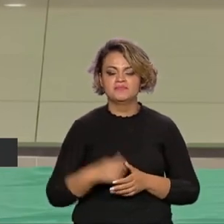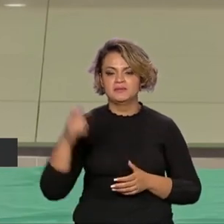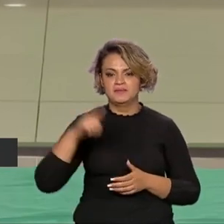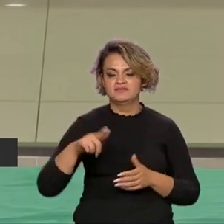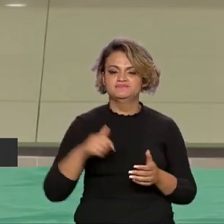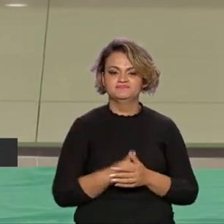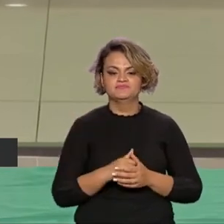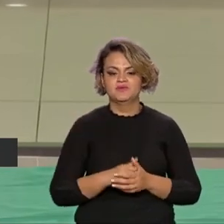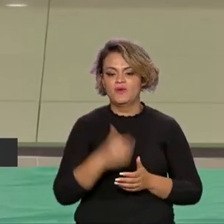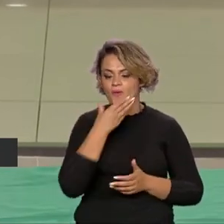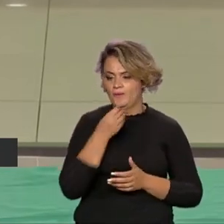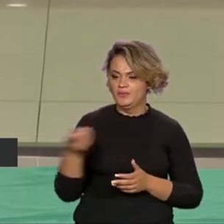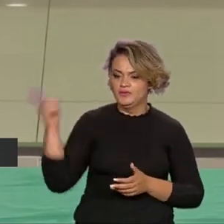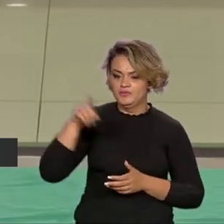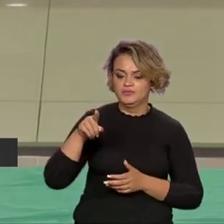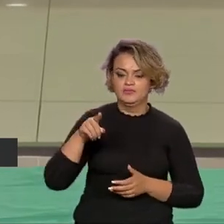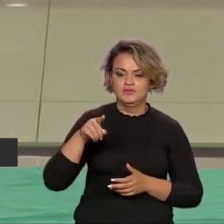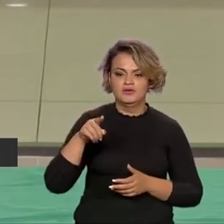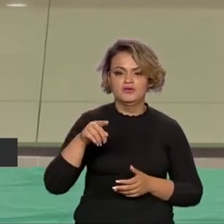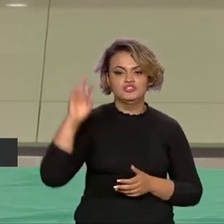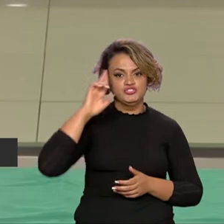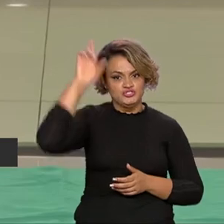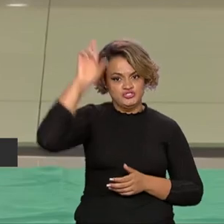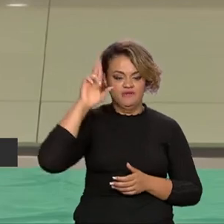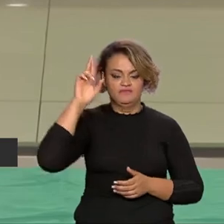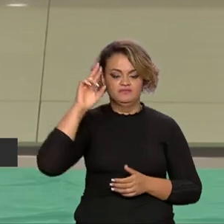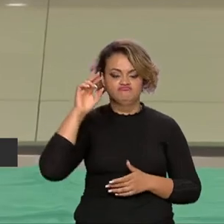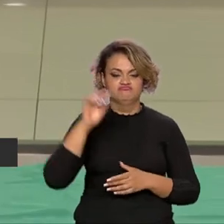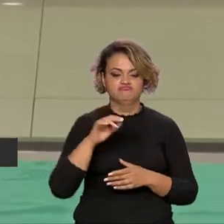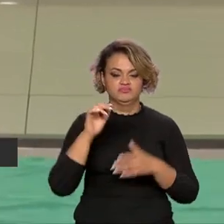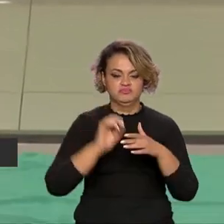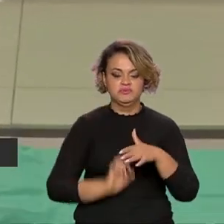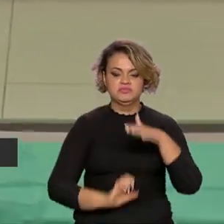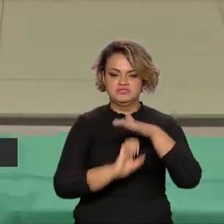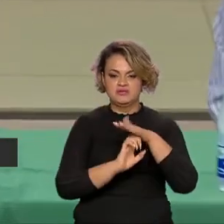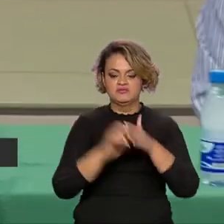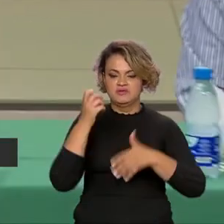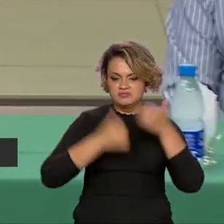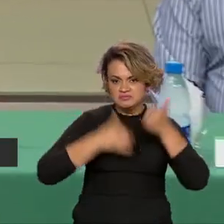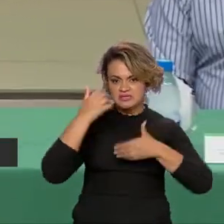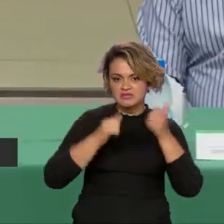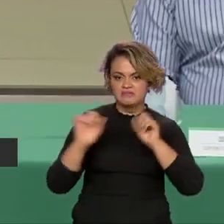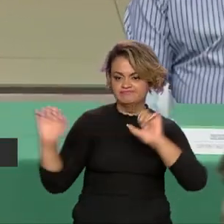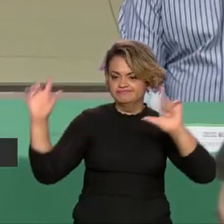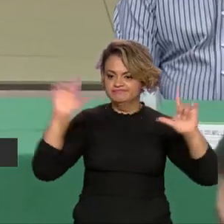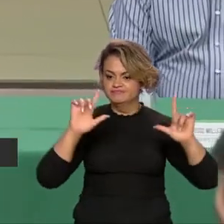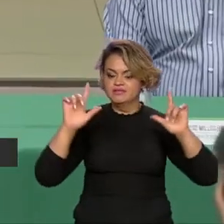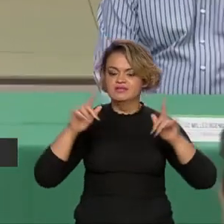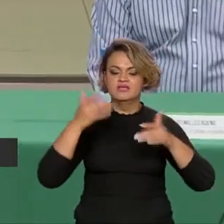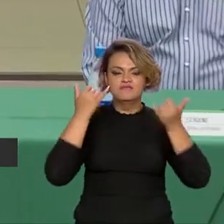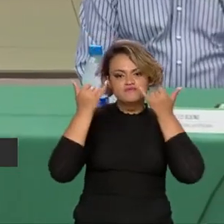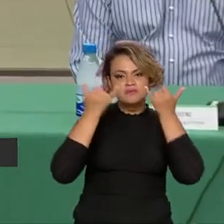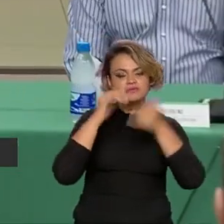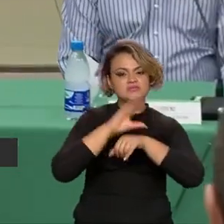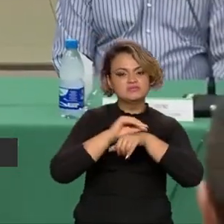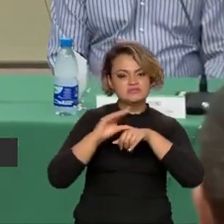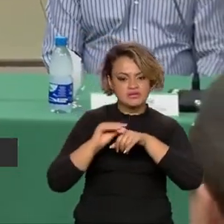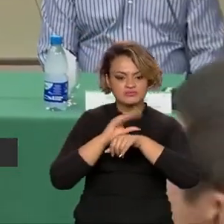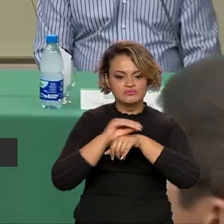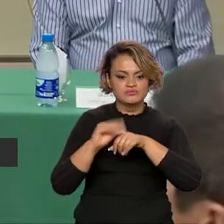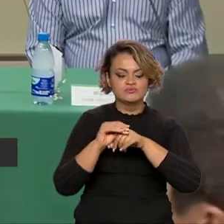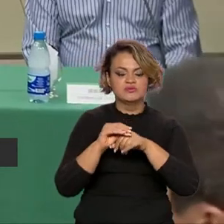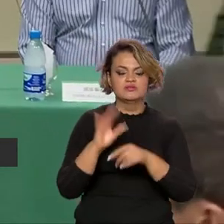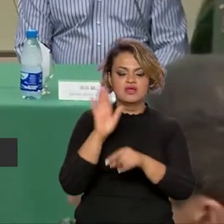Continuando, o Brigadeiro do Ar Peçanha, chefe do Estado-Maior Conjunto, fará uma breve exposição de dados consolidados